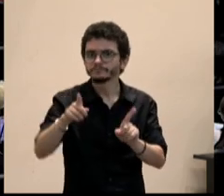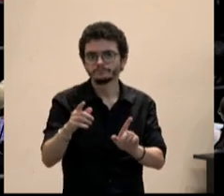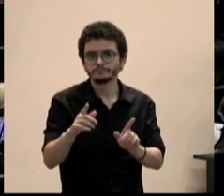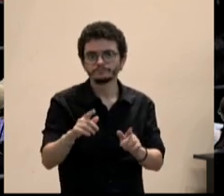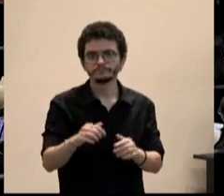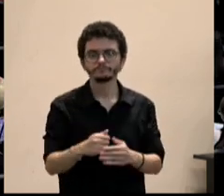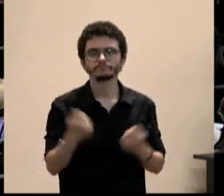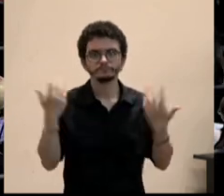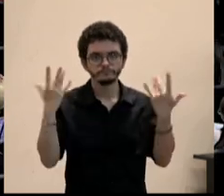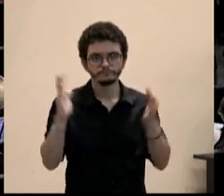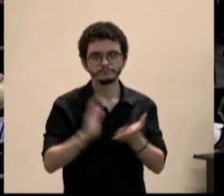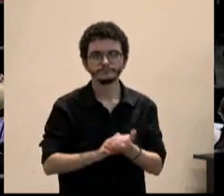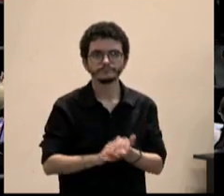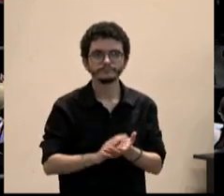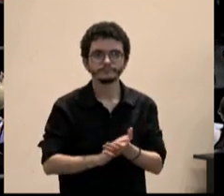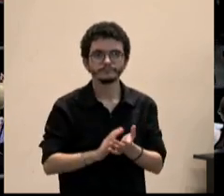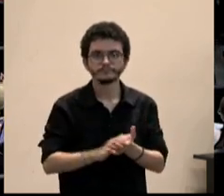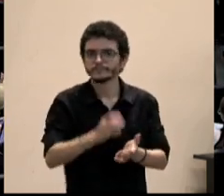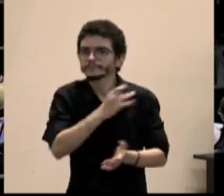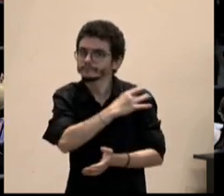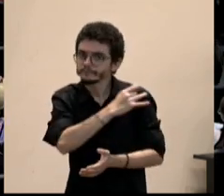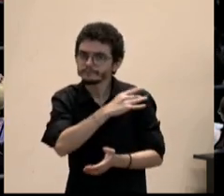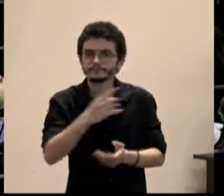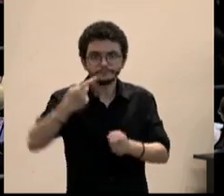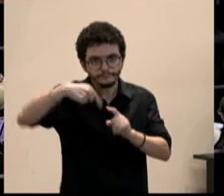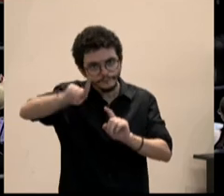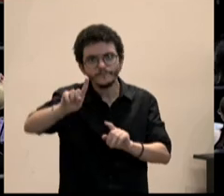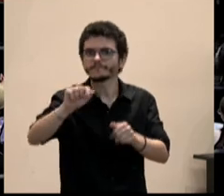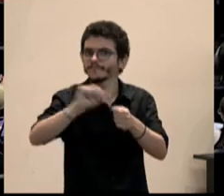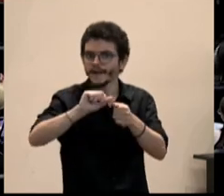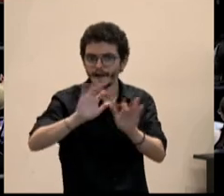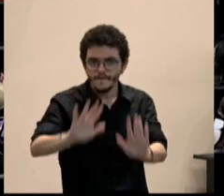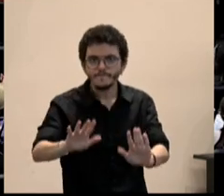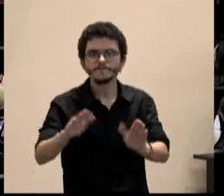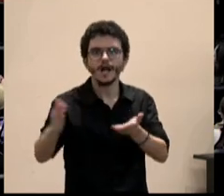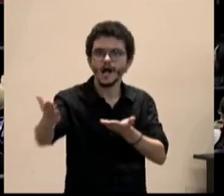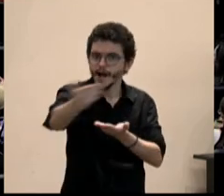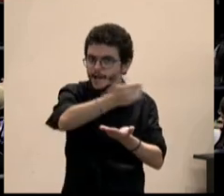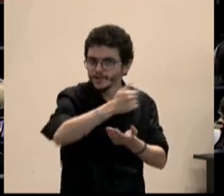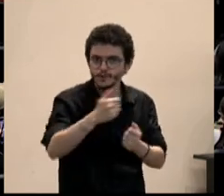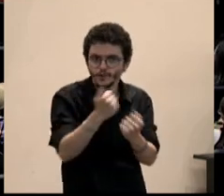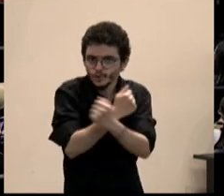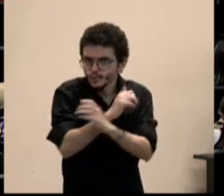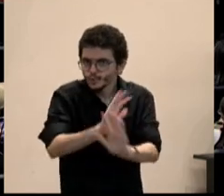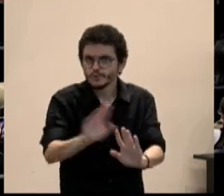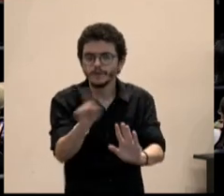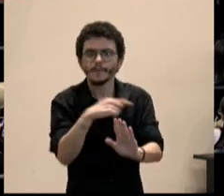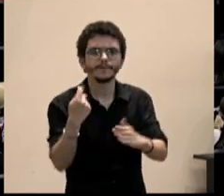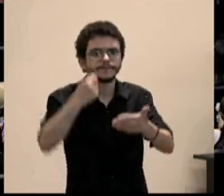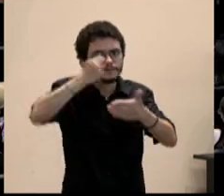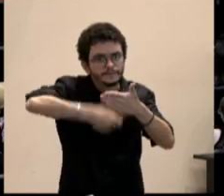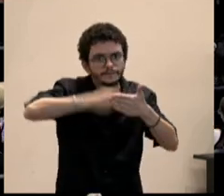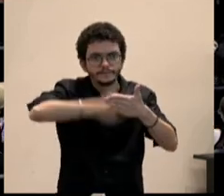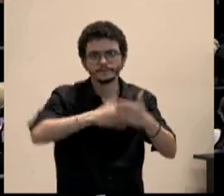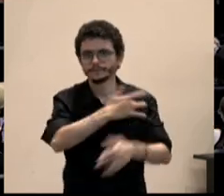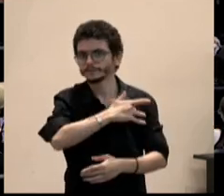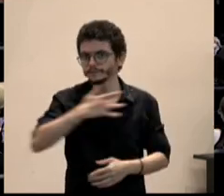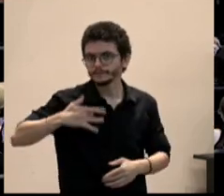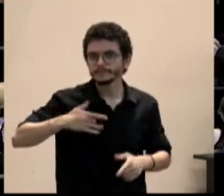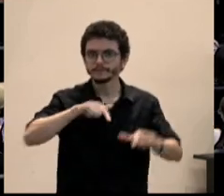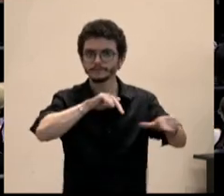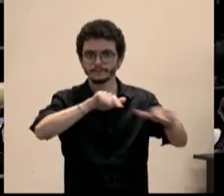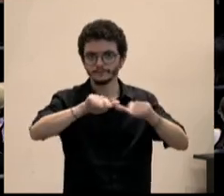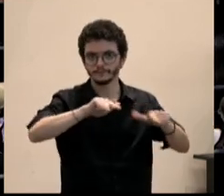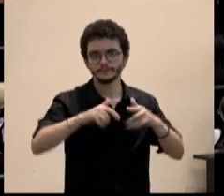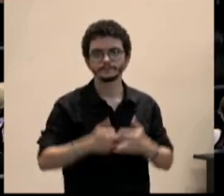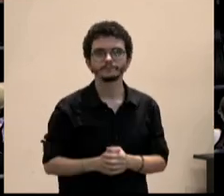jeito. Tá? Tá com medo? Vai com medo. Se junta para a gente defender saúde dos